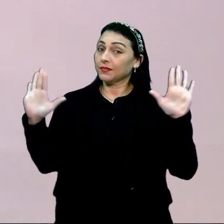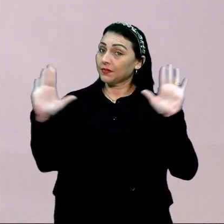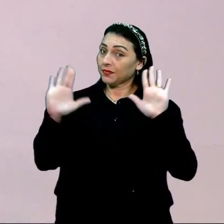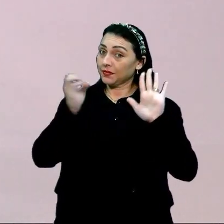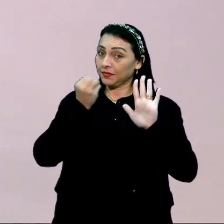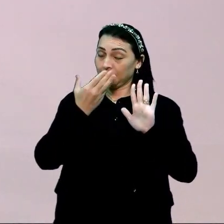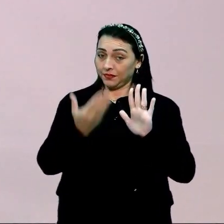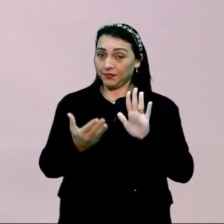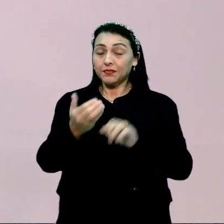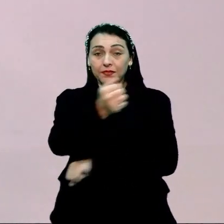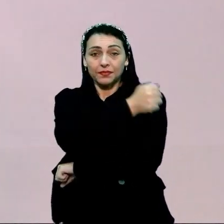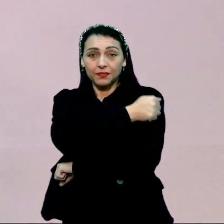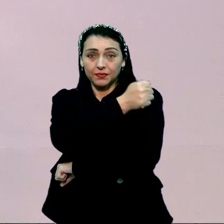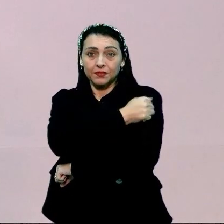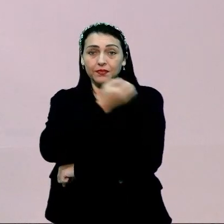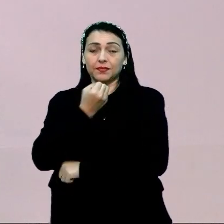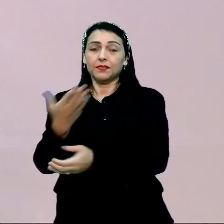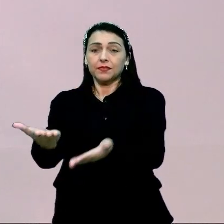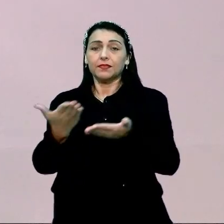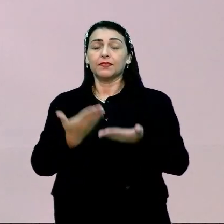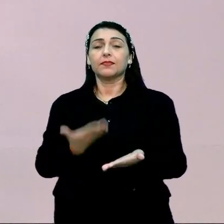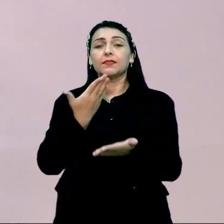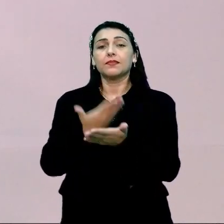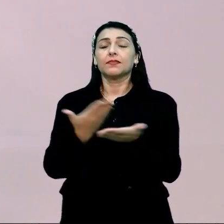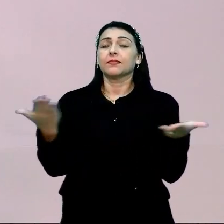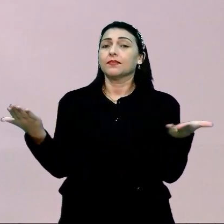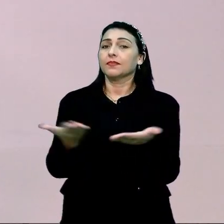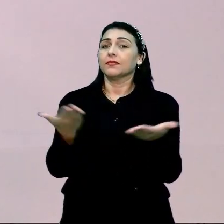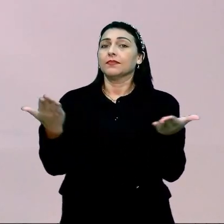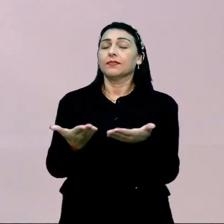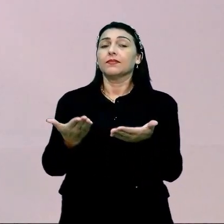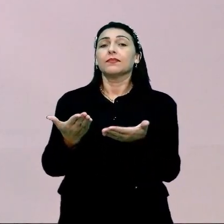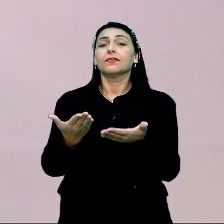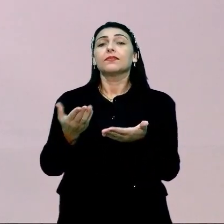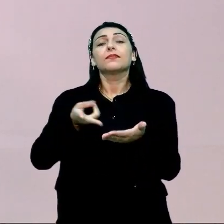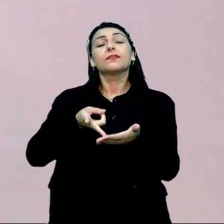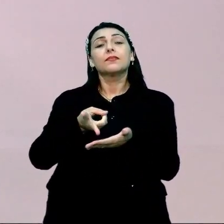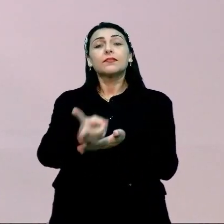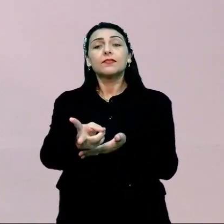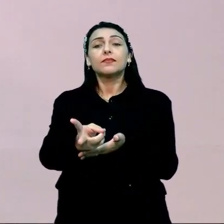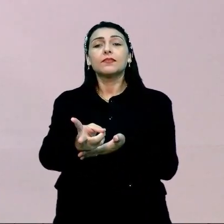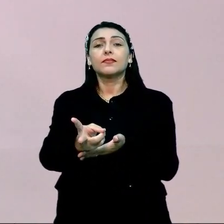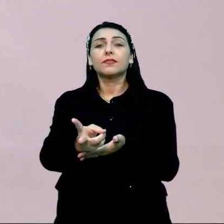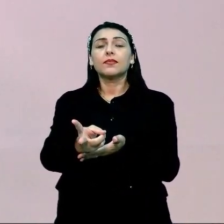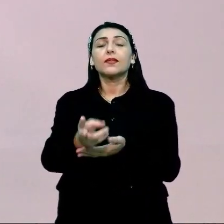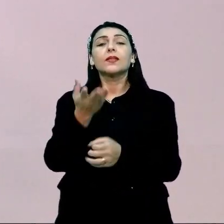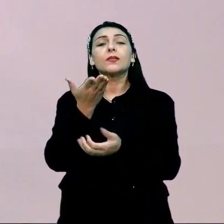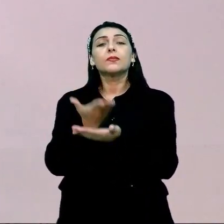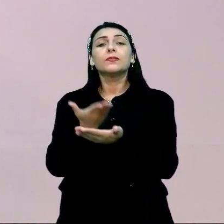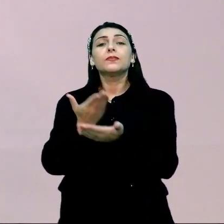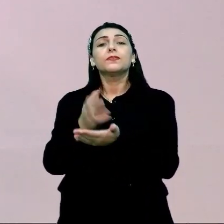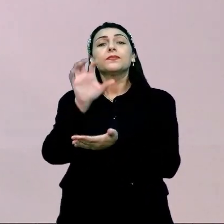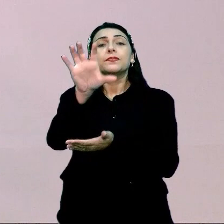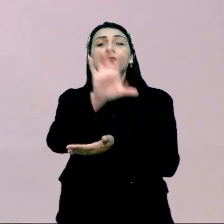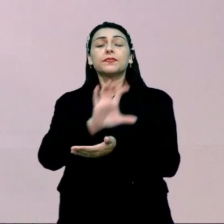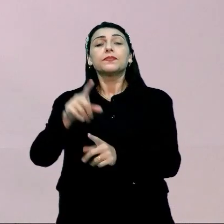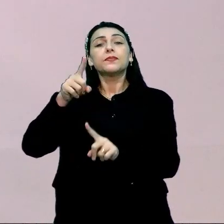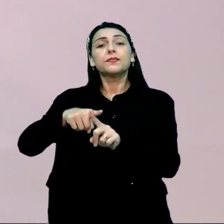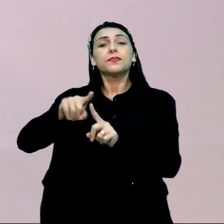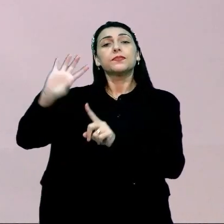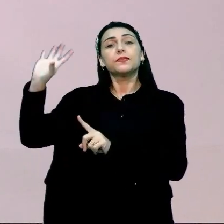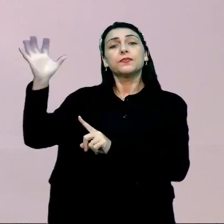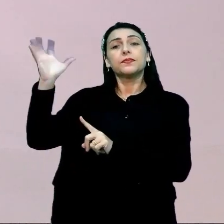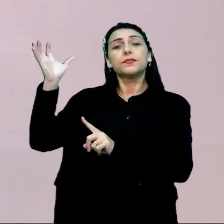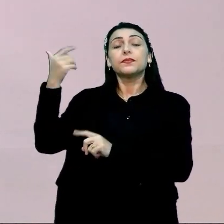Olá, tudo bem, alunos? Sejam bem-vindos à nossa aula de hoje. Nós vamos continuar, tá, com a aula de Domínios Morfoclimáticos,